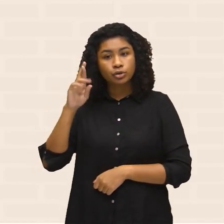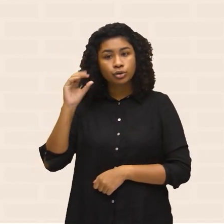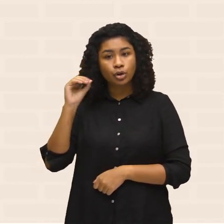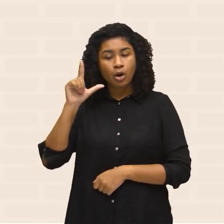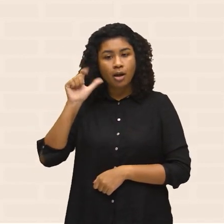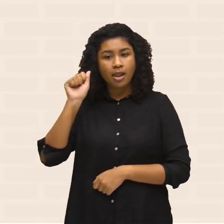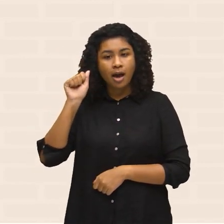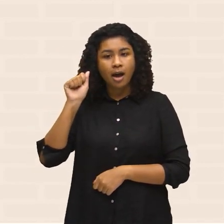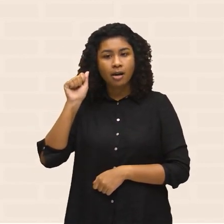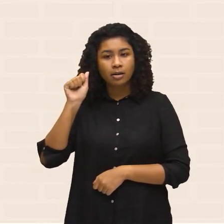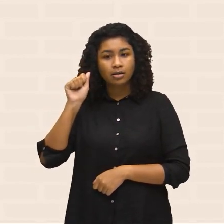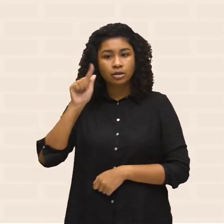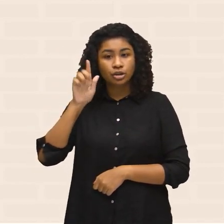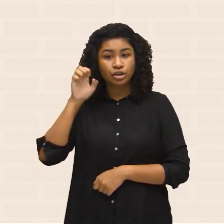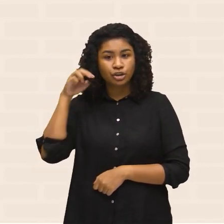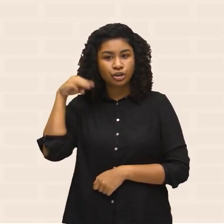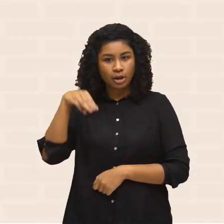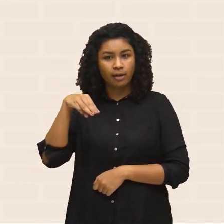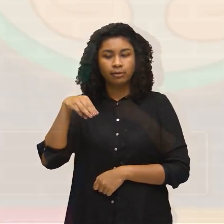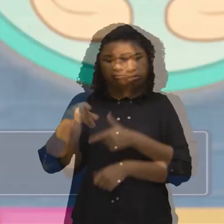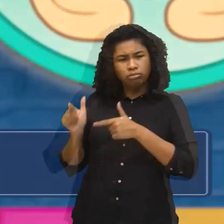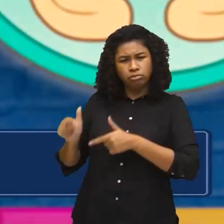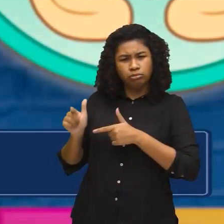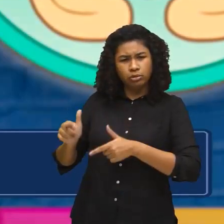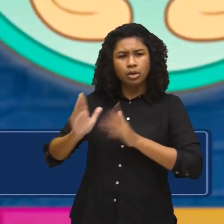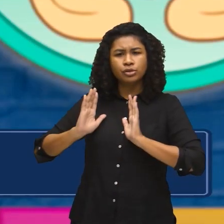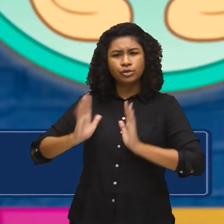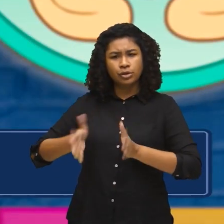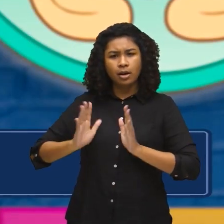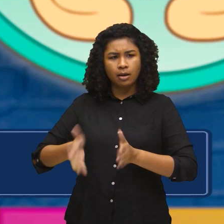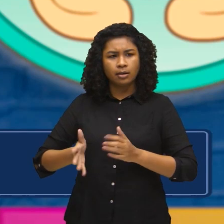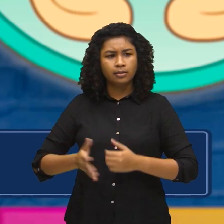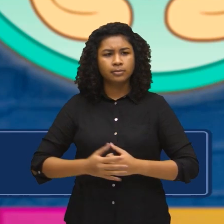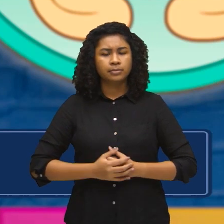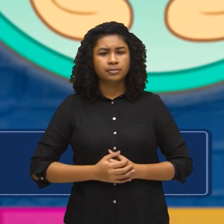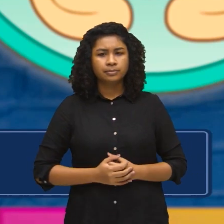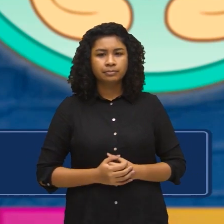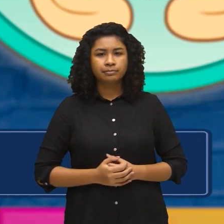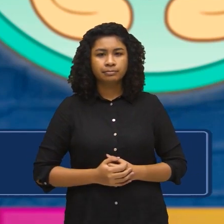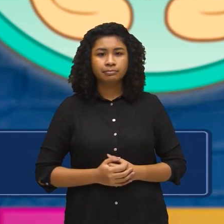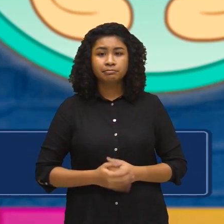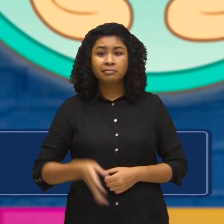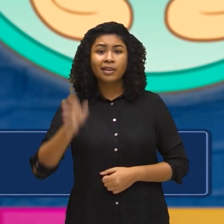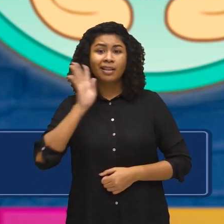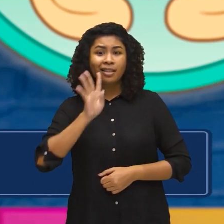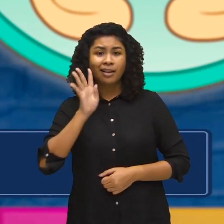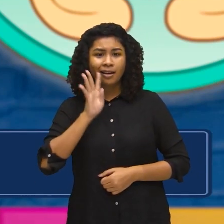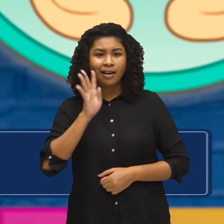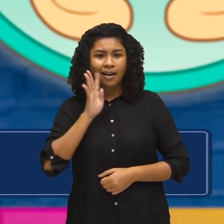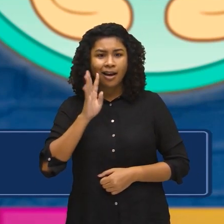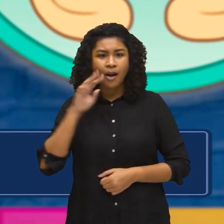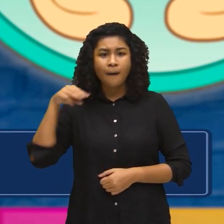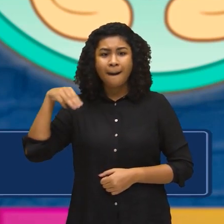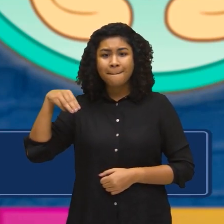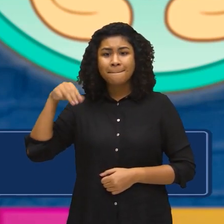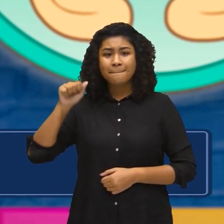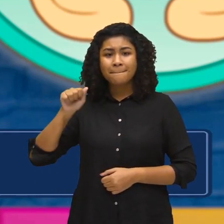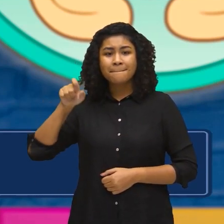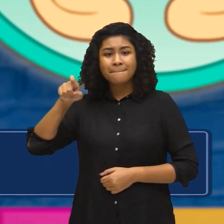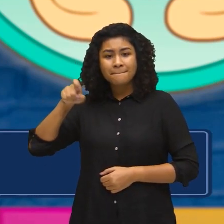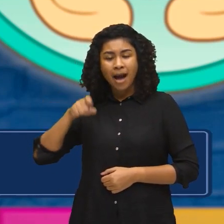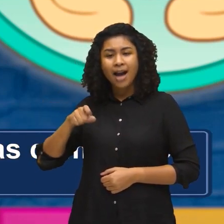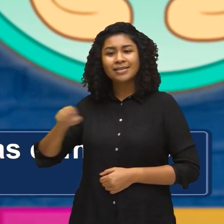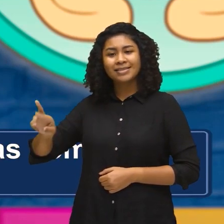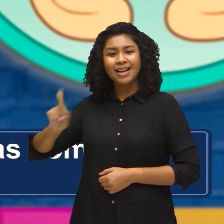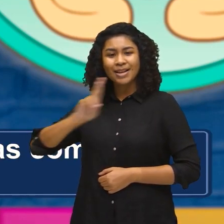vamos ver se aparece alguma coisa sobre bullying. Que legal, Max Juliano respondeu. Agora, né, que